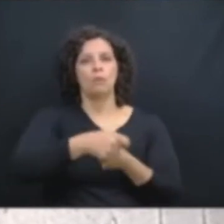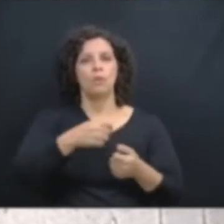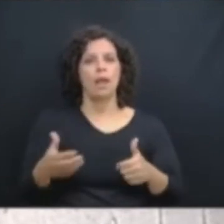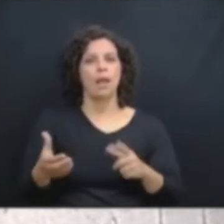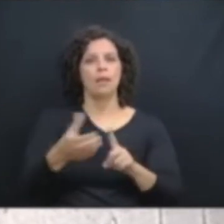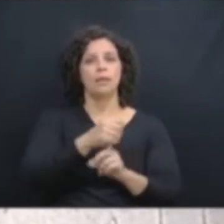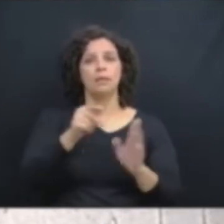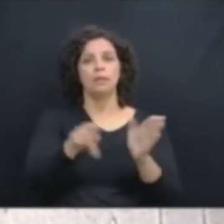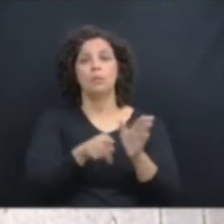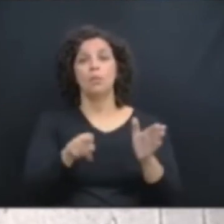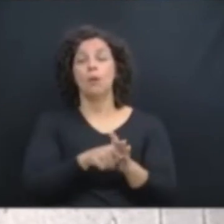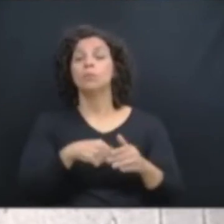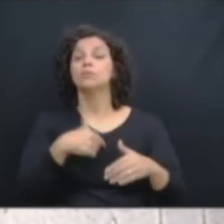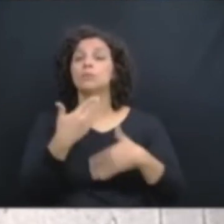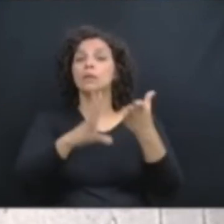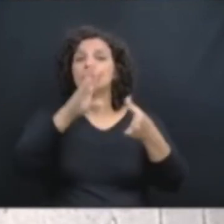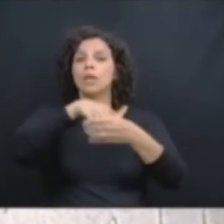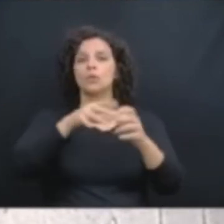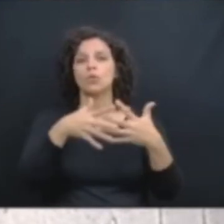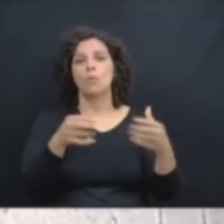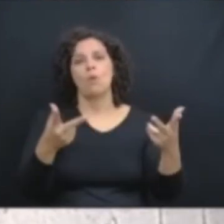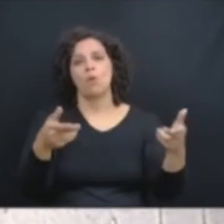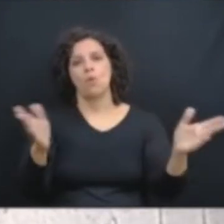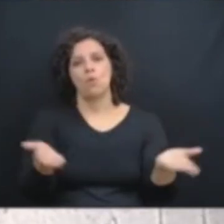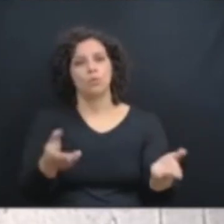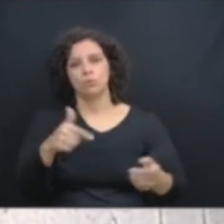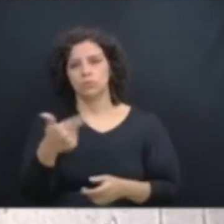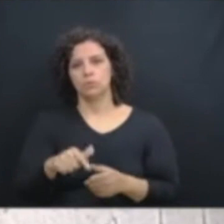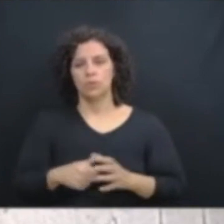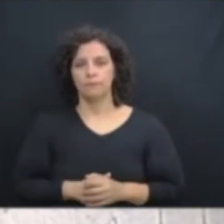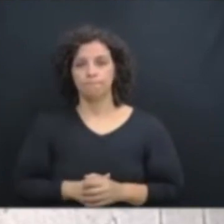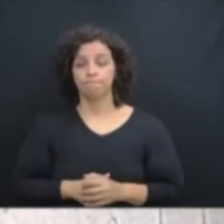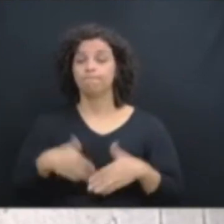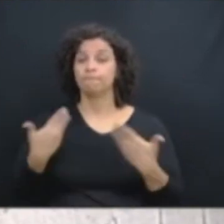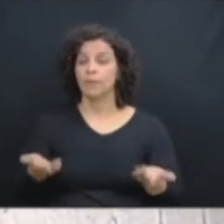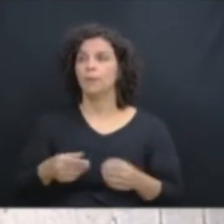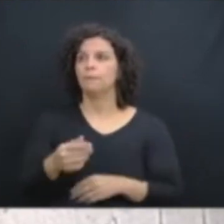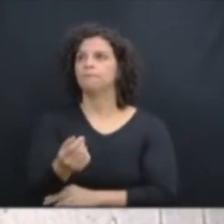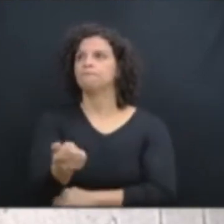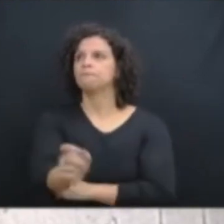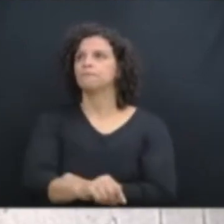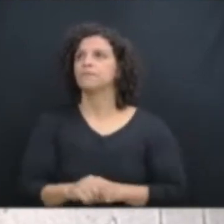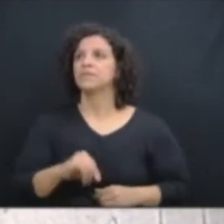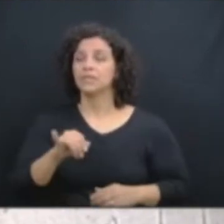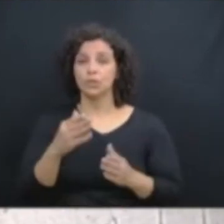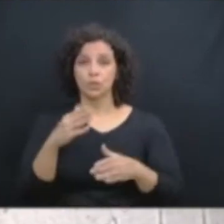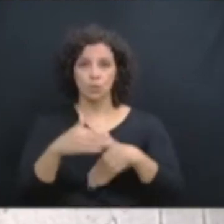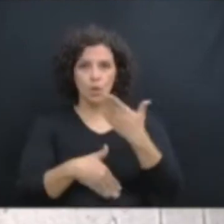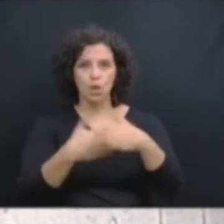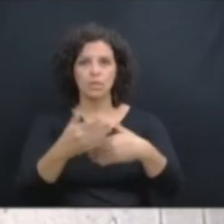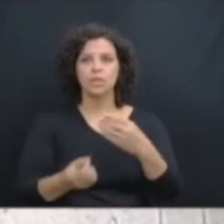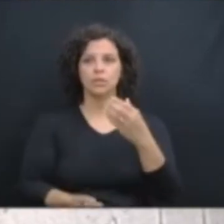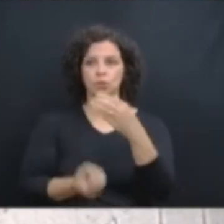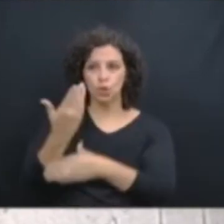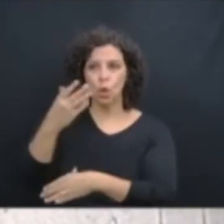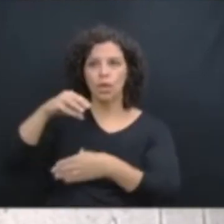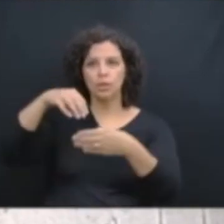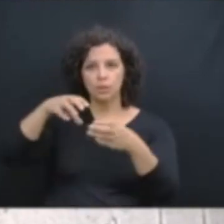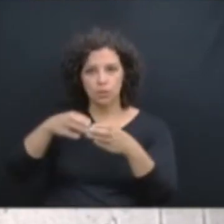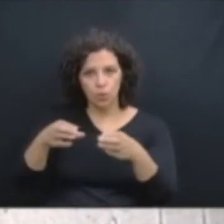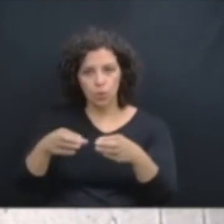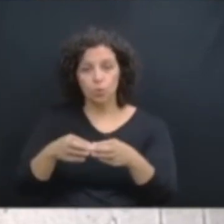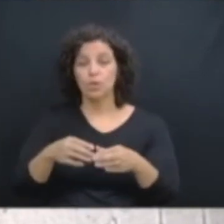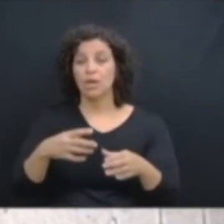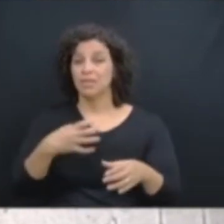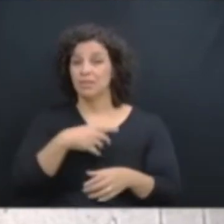das ações como a gente tem hoje. A partir do momento que esse processo for instaurado da forma que